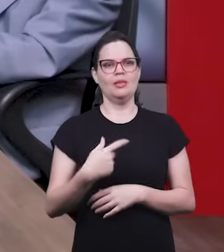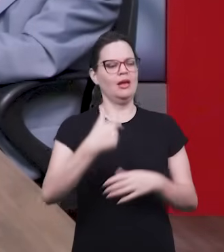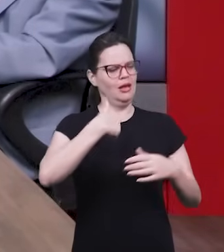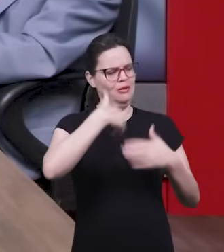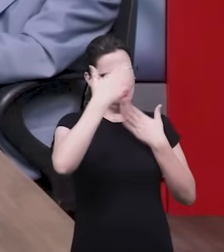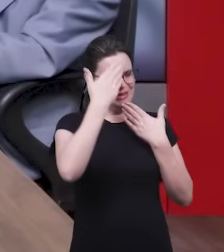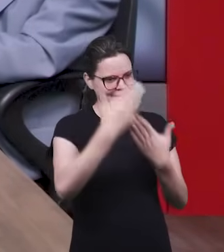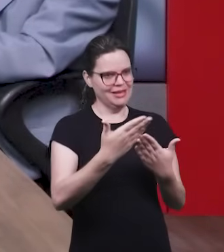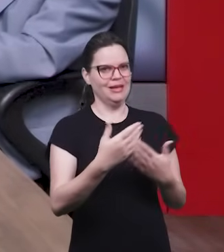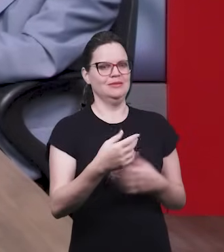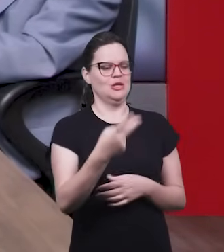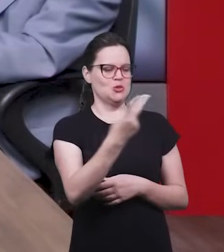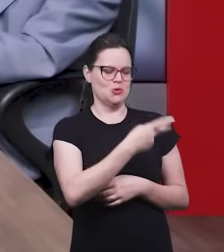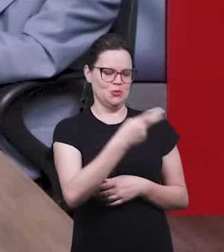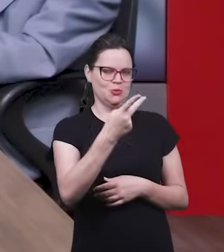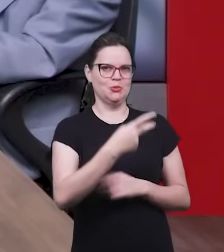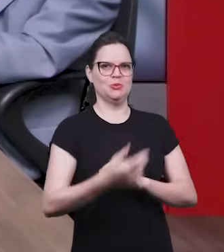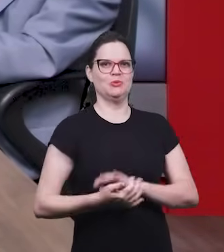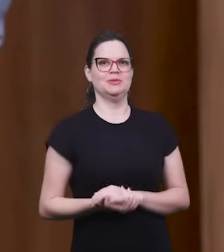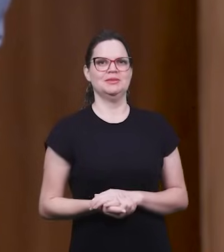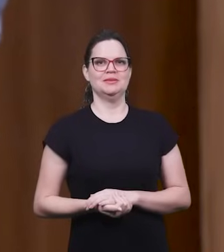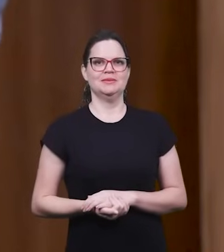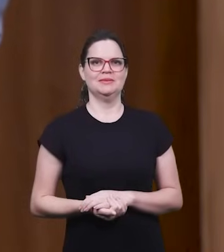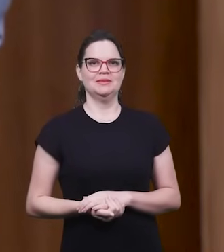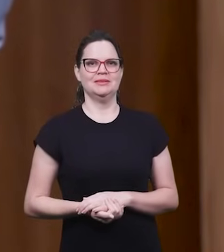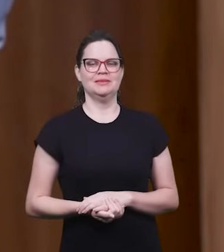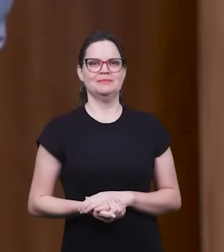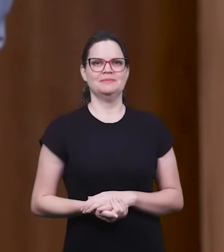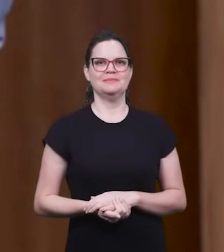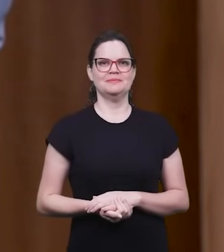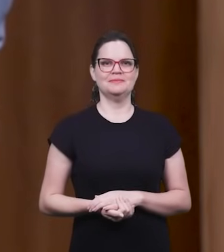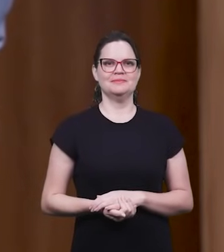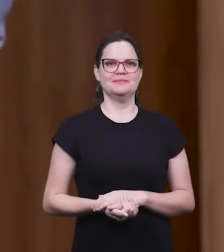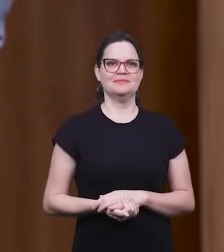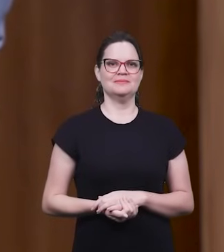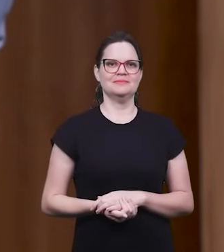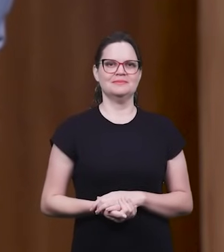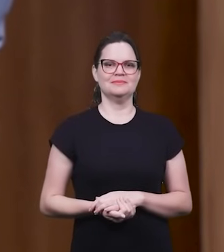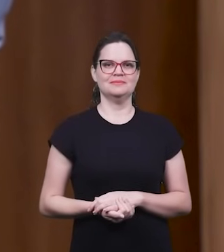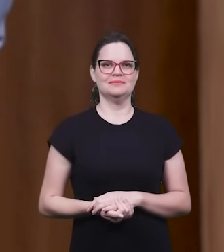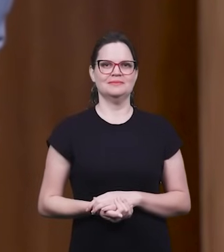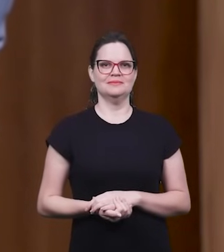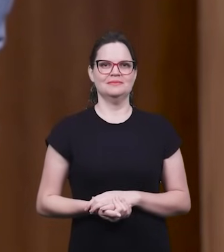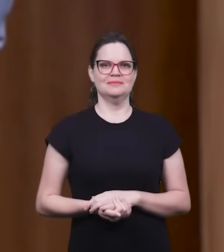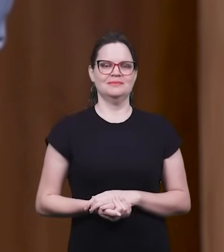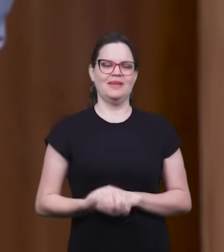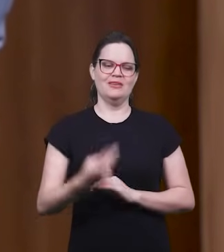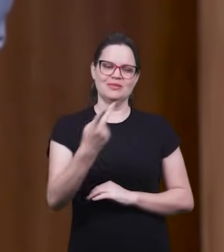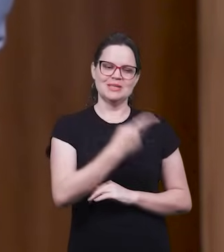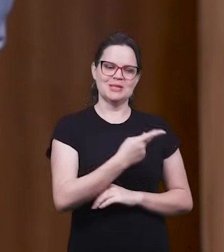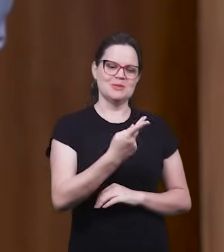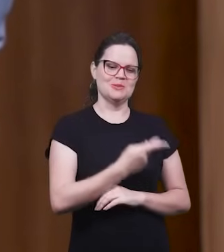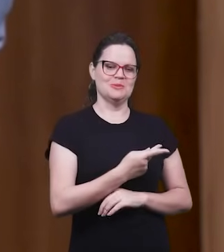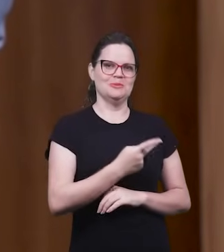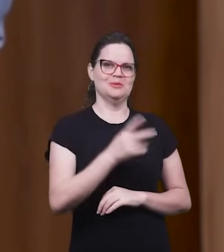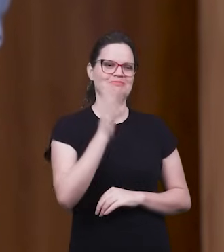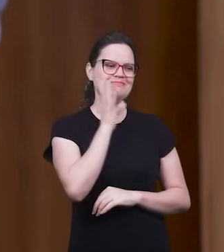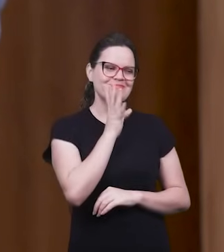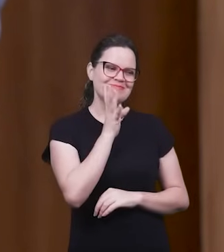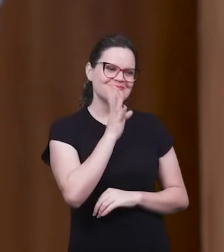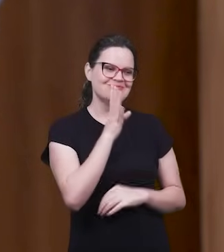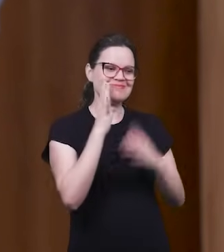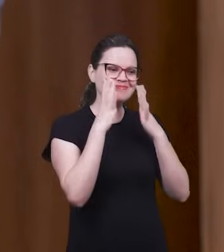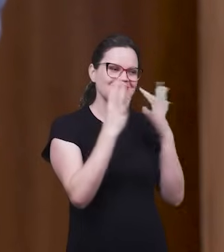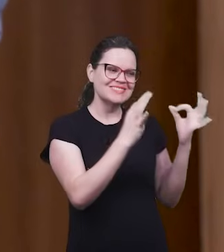ficou eu, a doutora, a você, a doutora também. Essa gentileza de me ouvir,